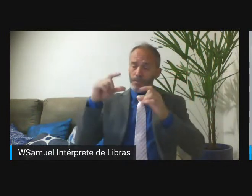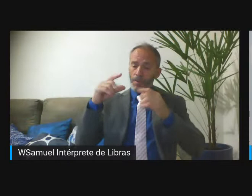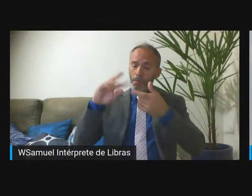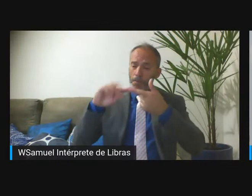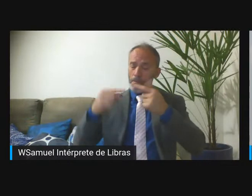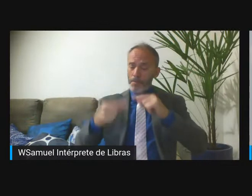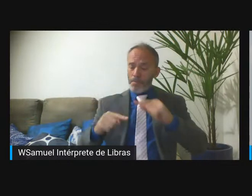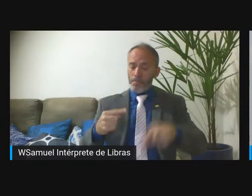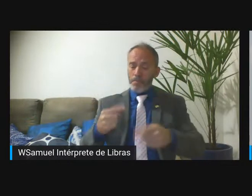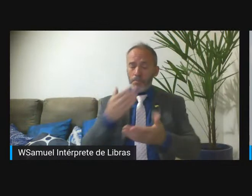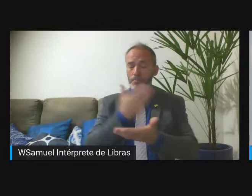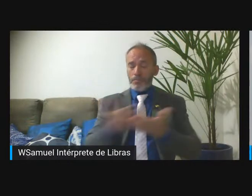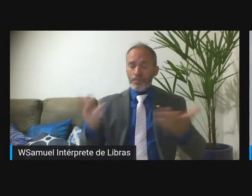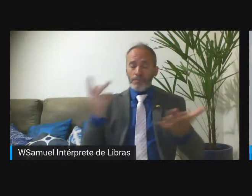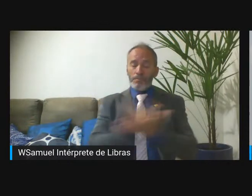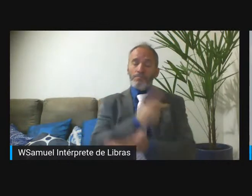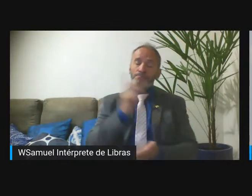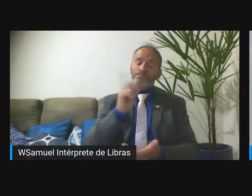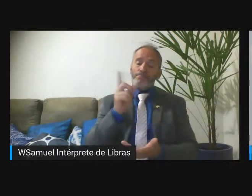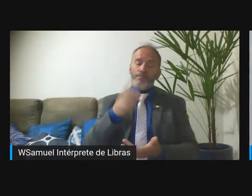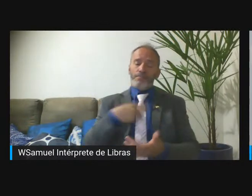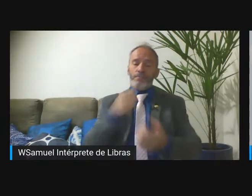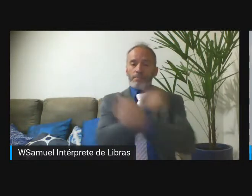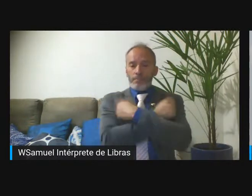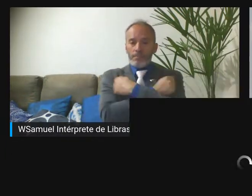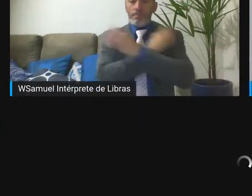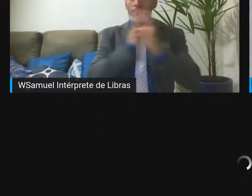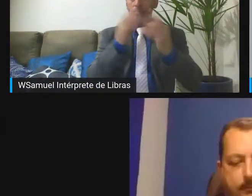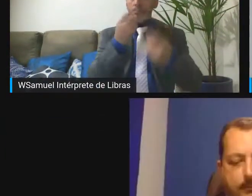existir. Um grande abraço a todos e boa noite.